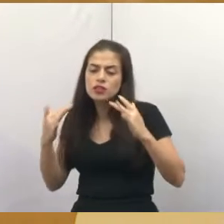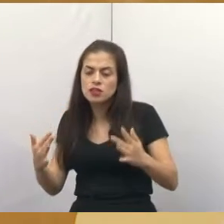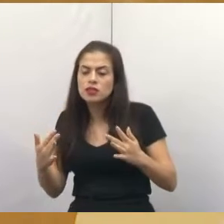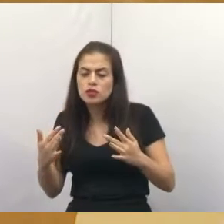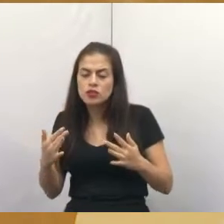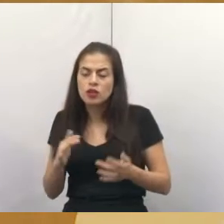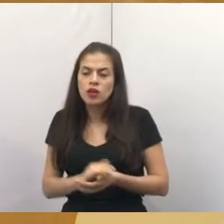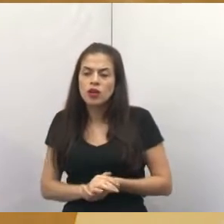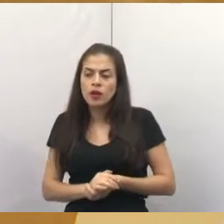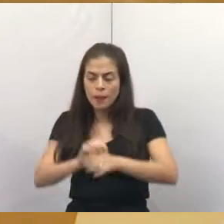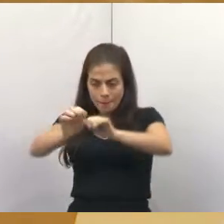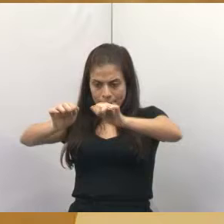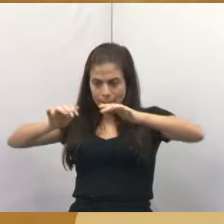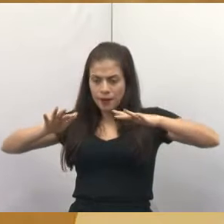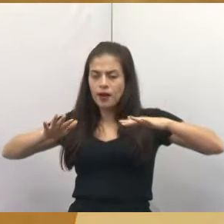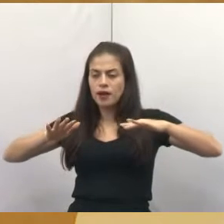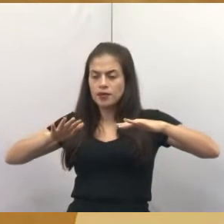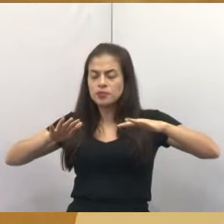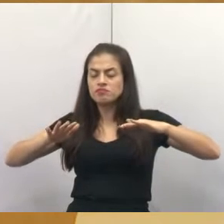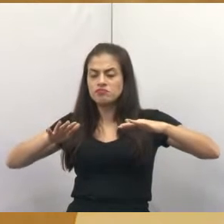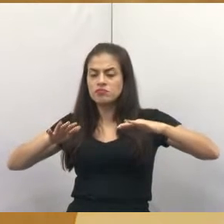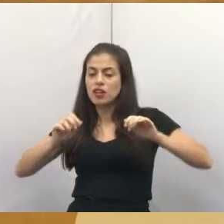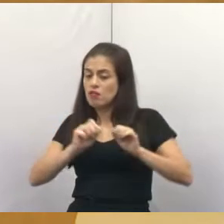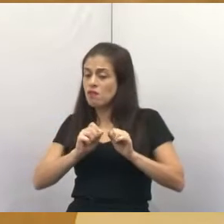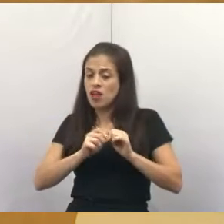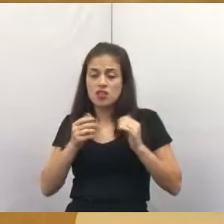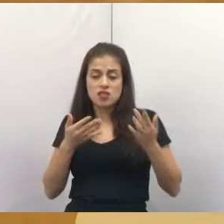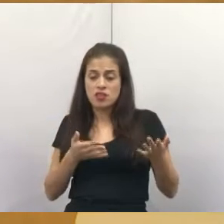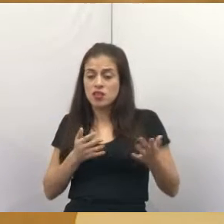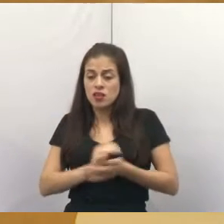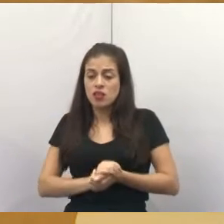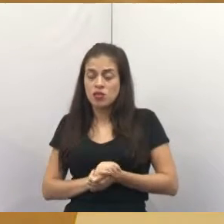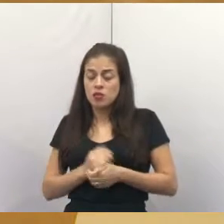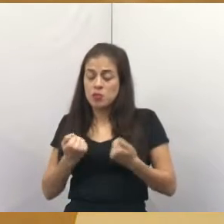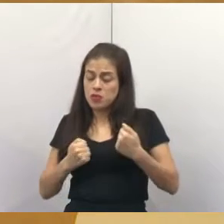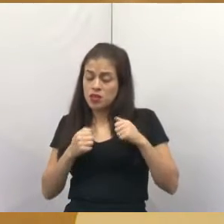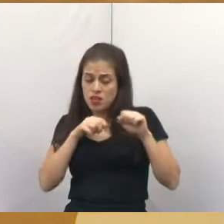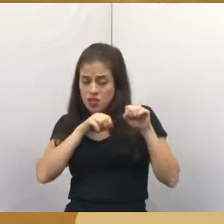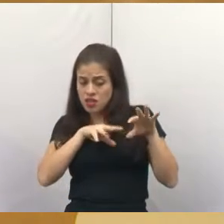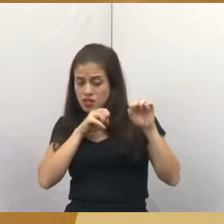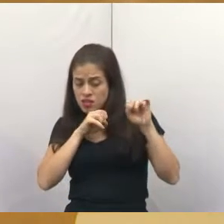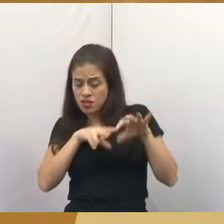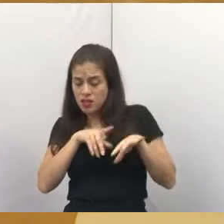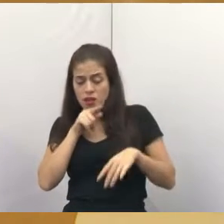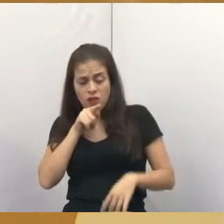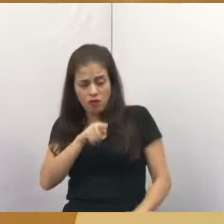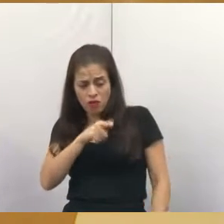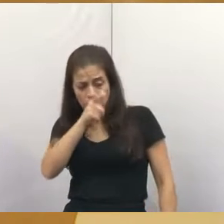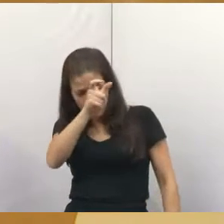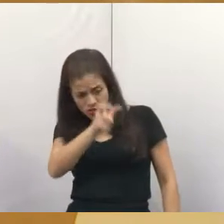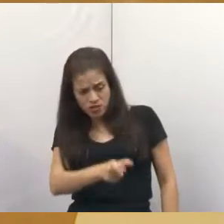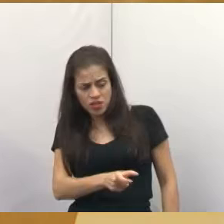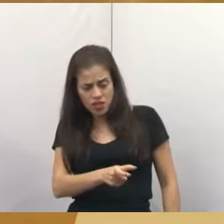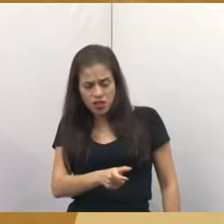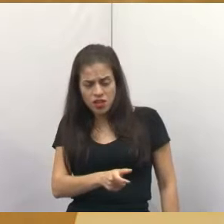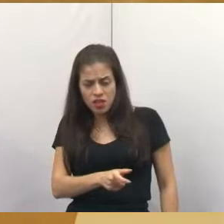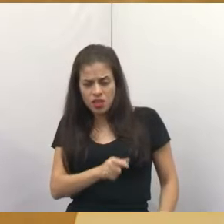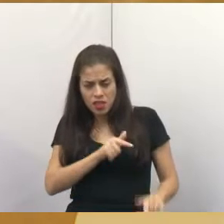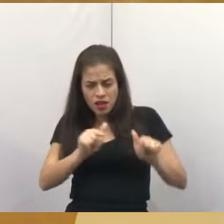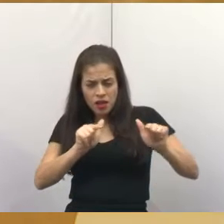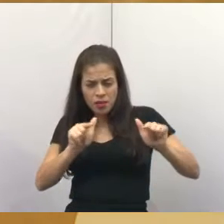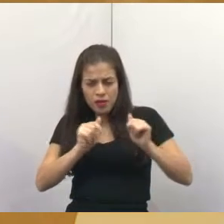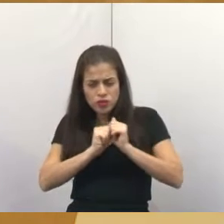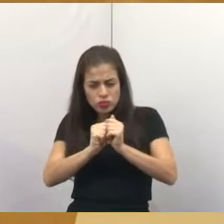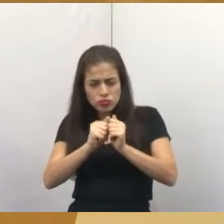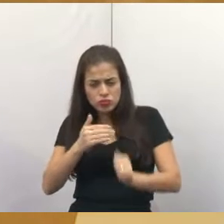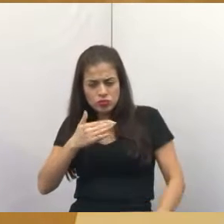isso, tem que instruir o assessor parlamentar. Fulano, você está trabalhando comigo. Você manda no gabinete enquanto